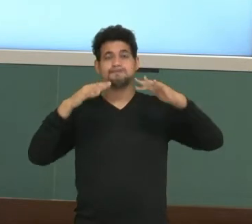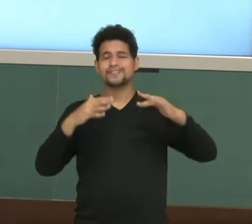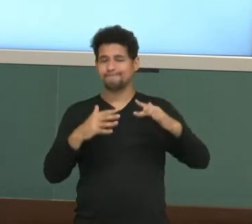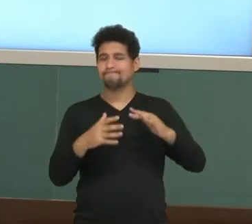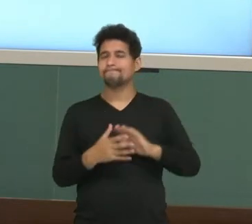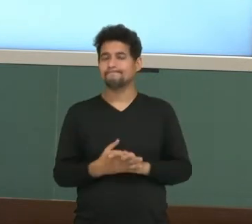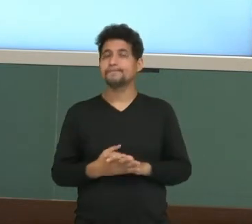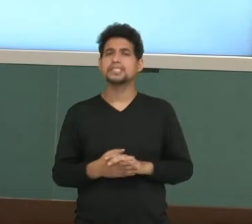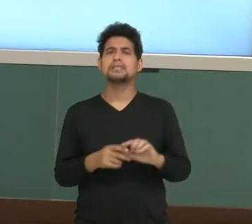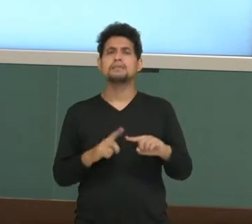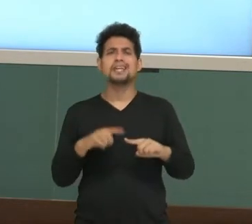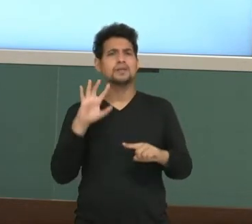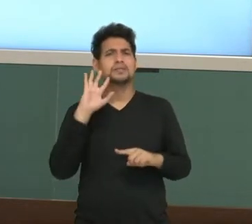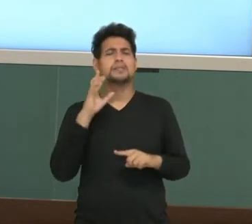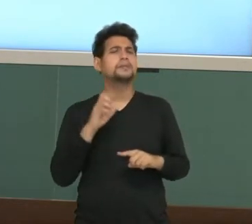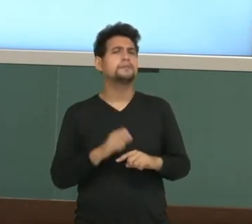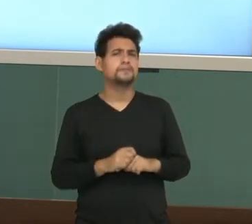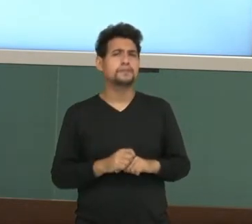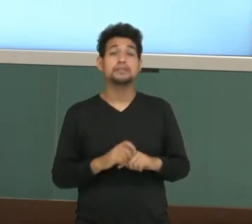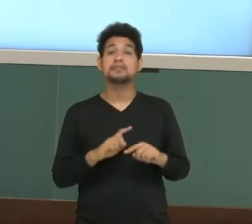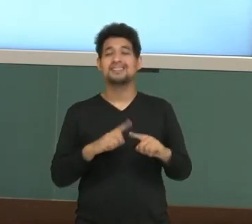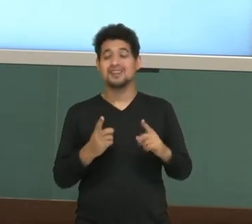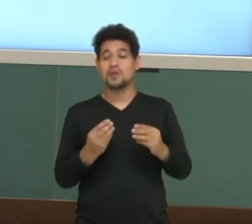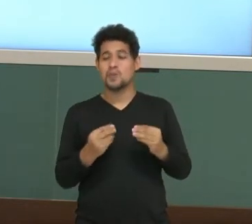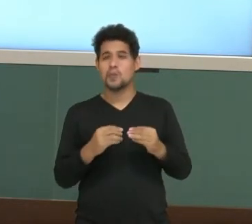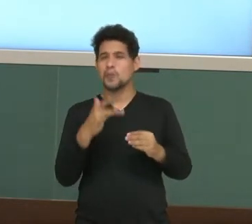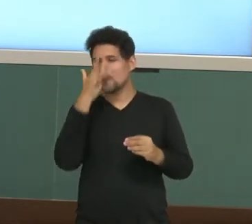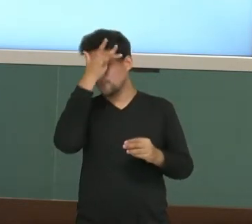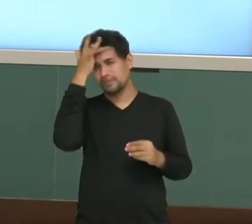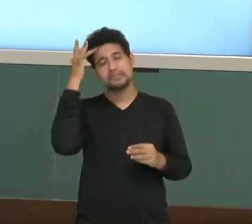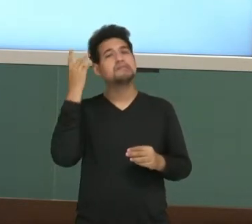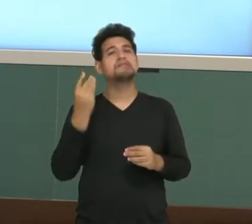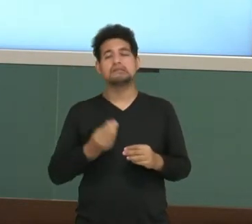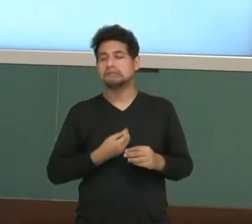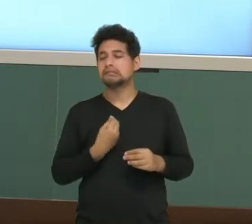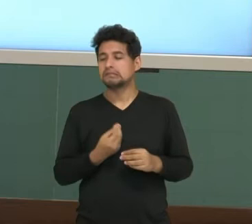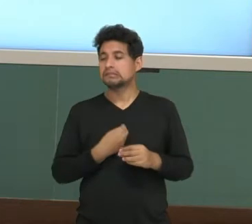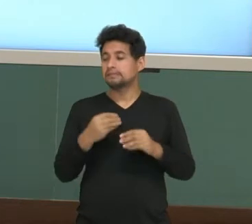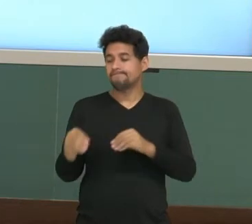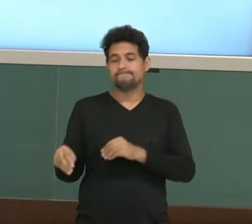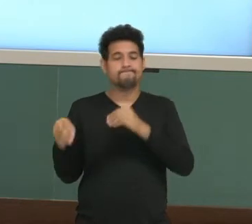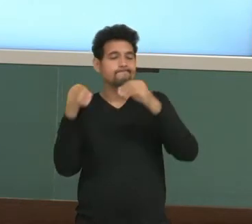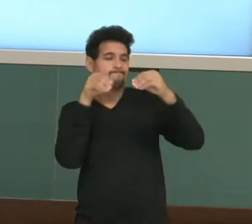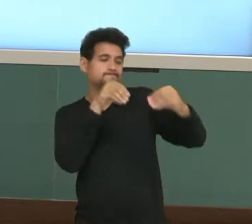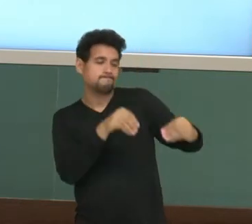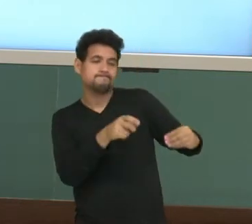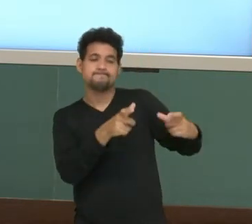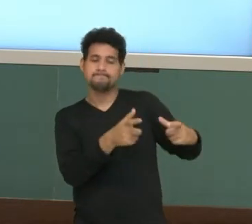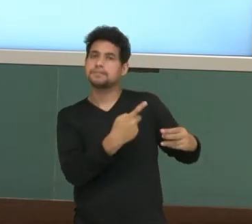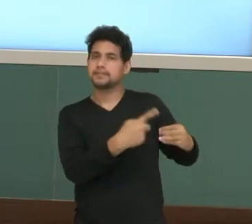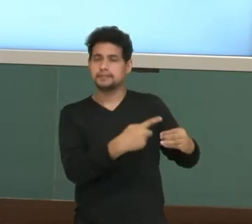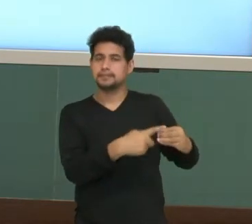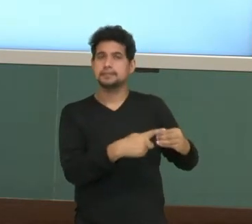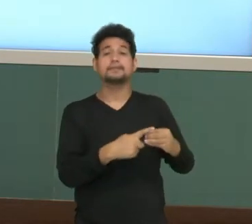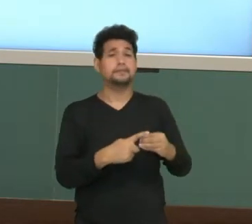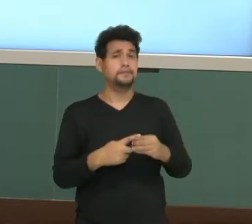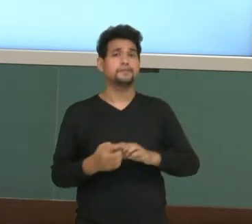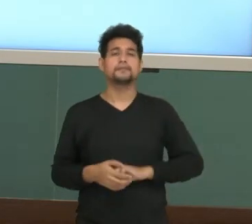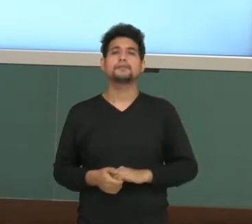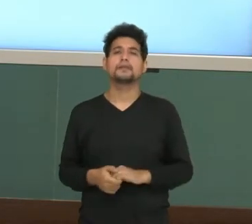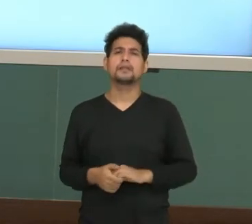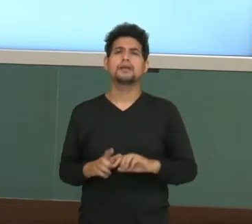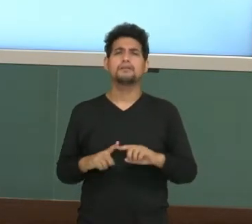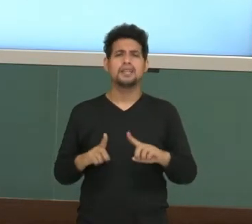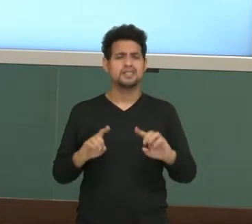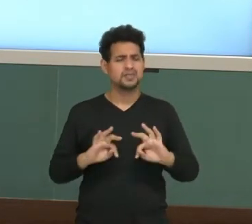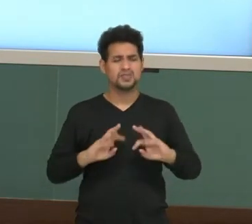agricultáveis que foram cobertas, onde a população que ali vivia foi deslocada para outras áreas e ainda toda